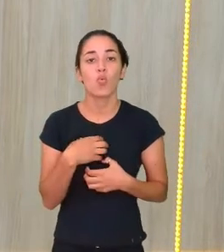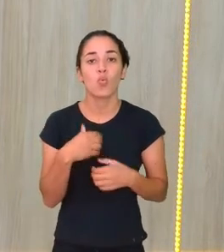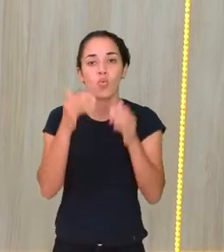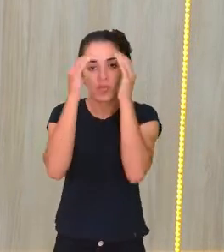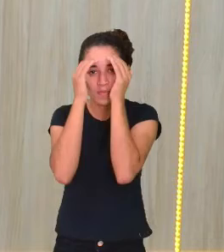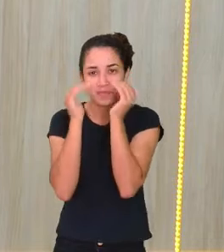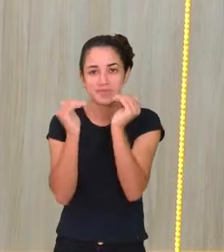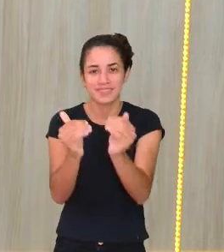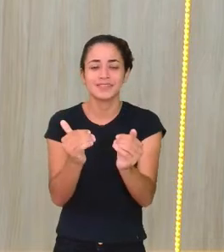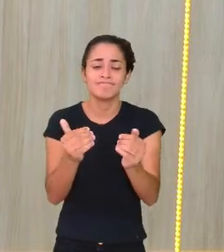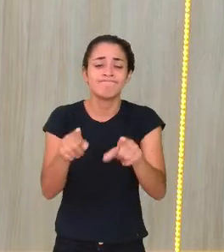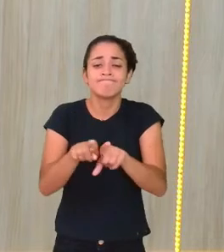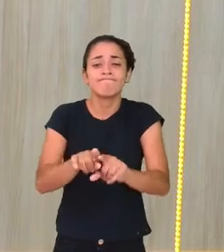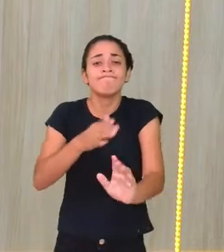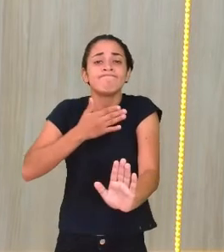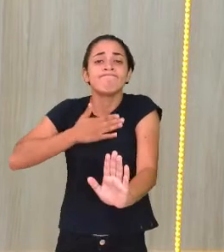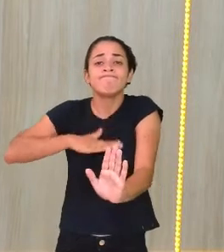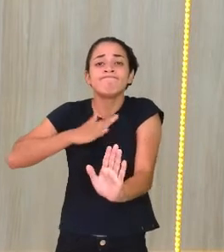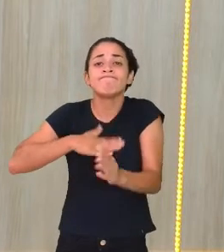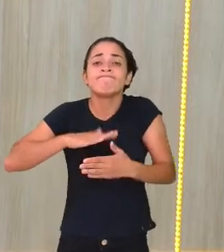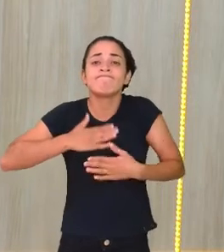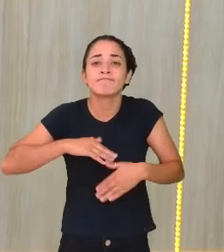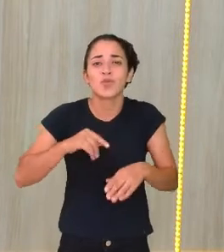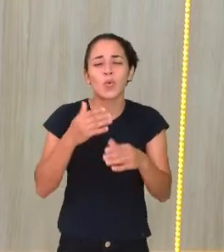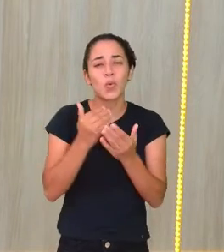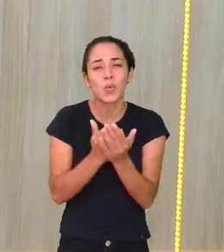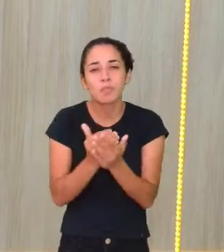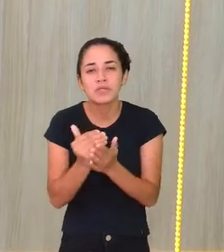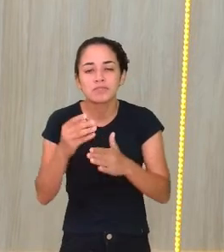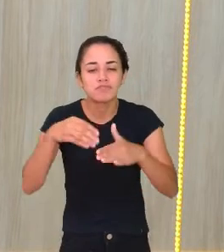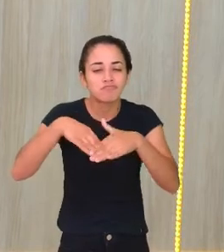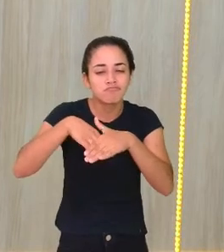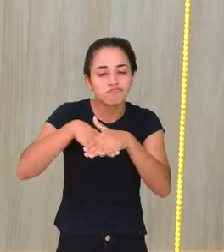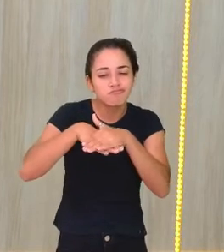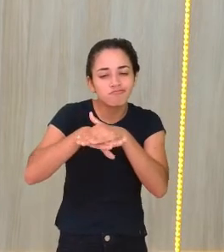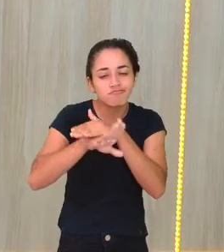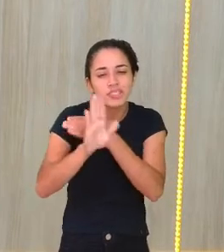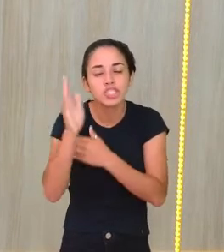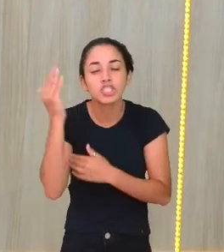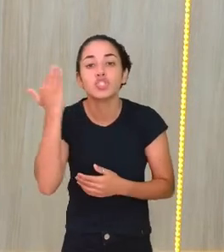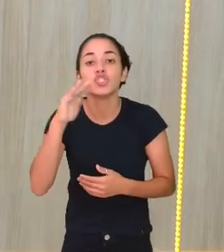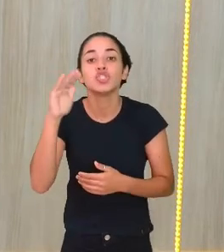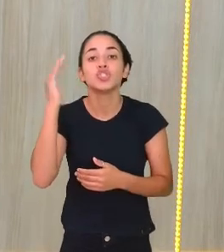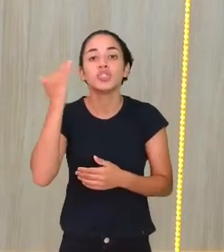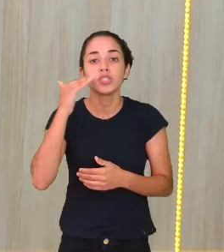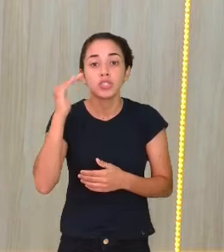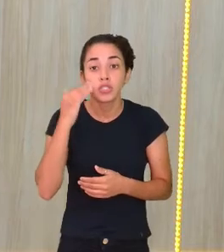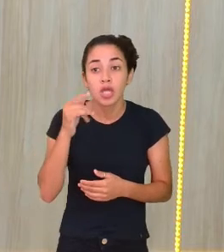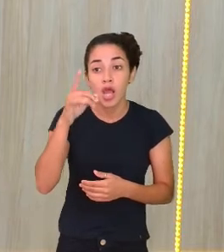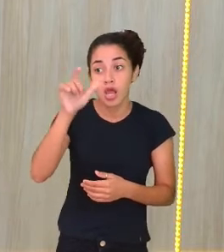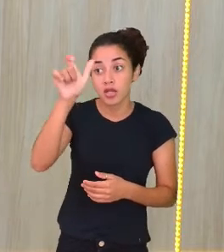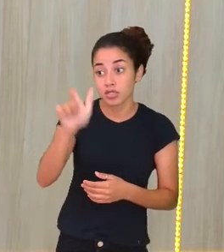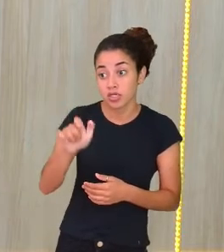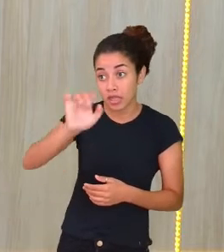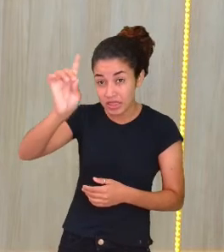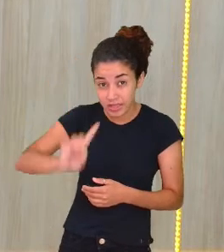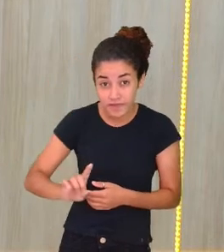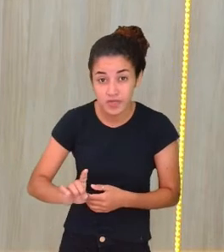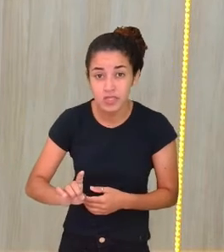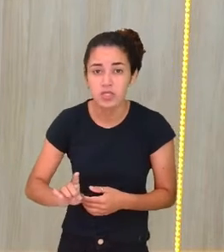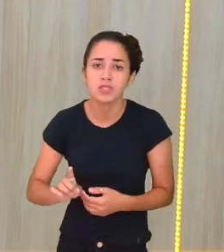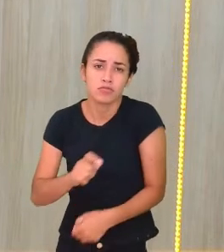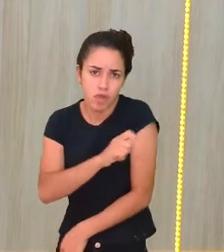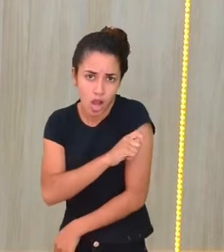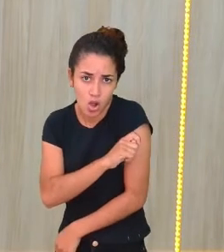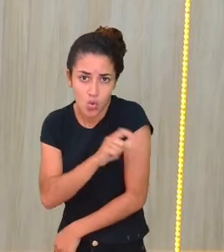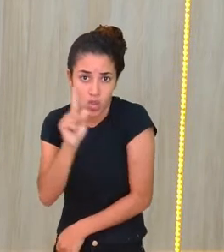de maneira muito tranquila. Eles começam a entender e tratar o estudante com deficiência de maneira que